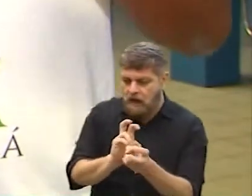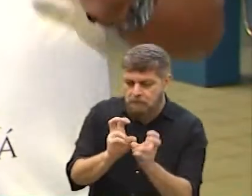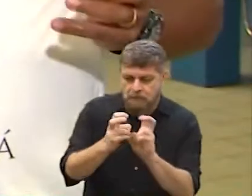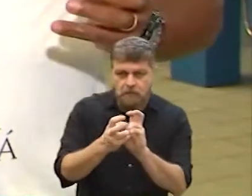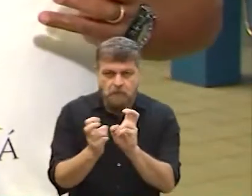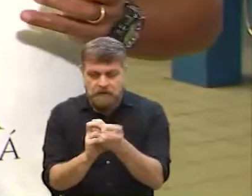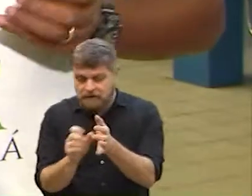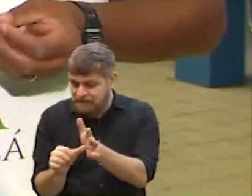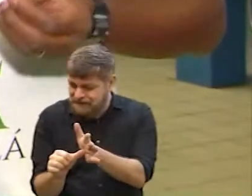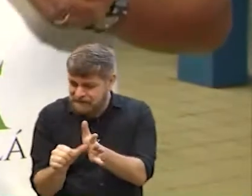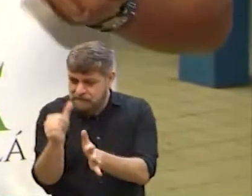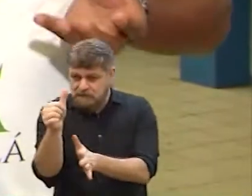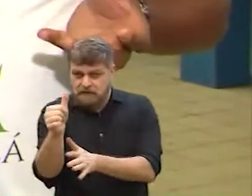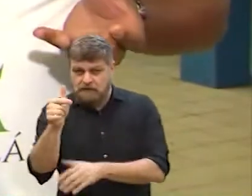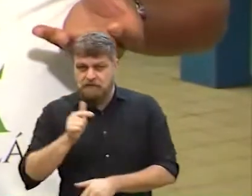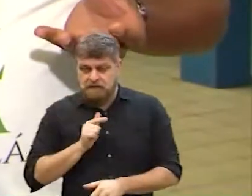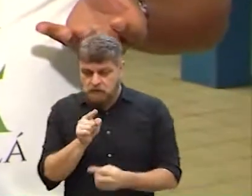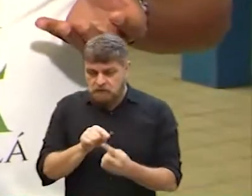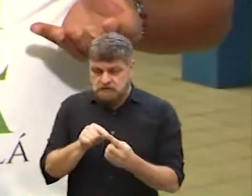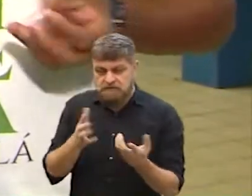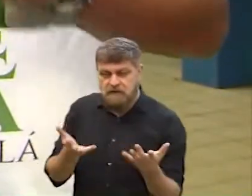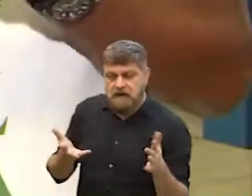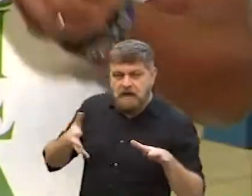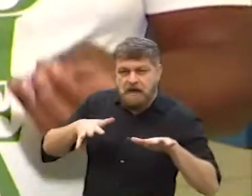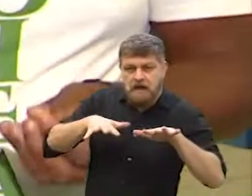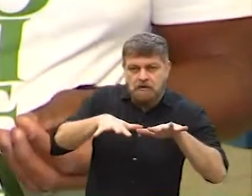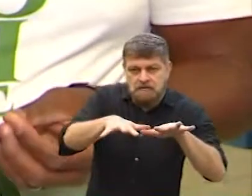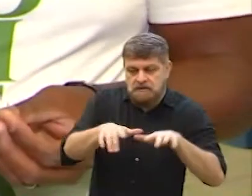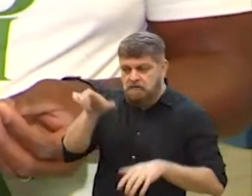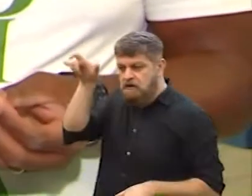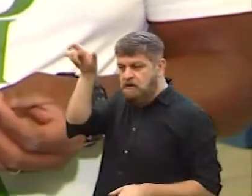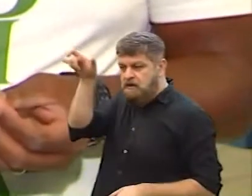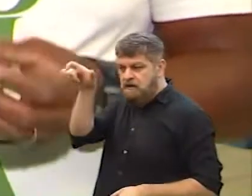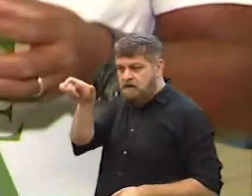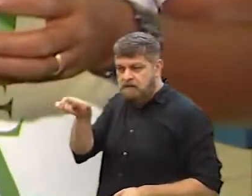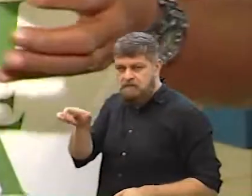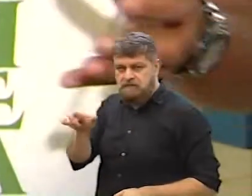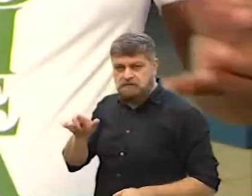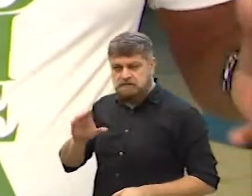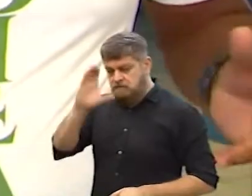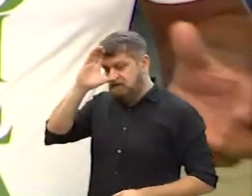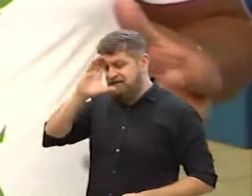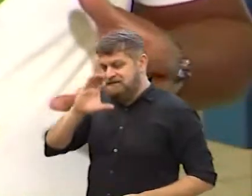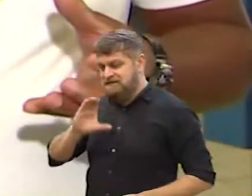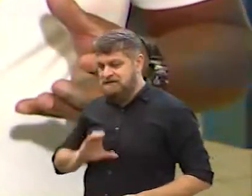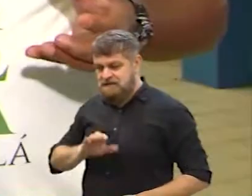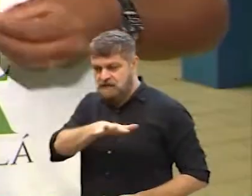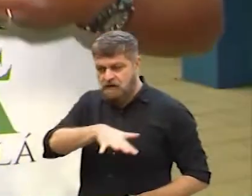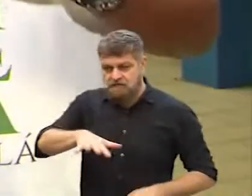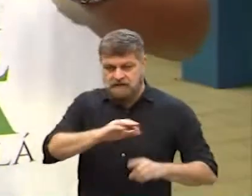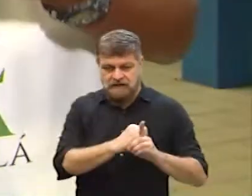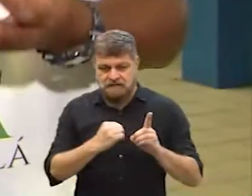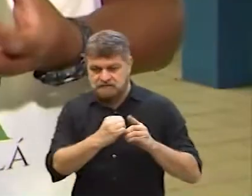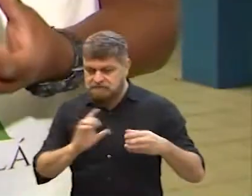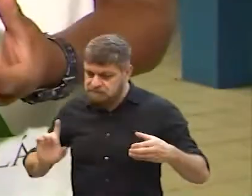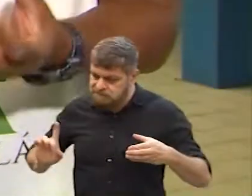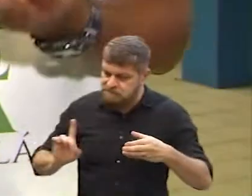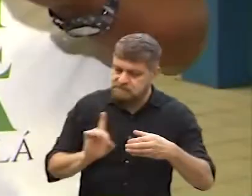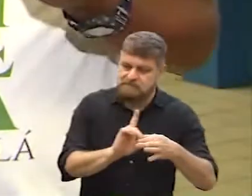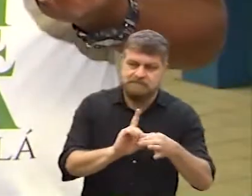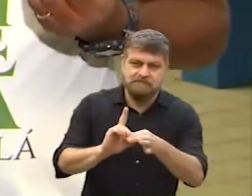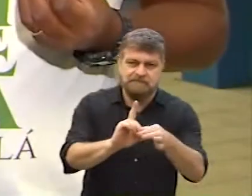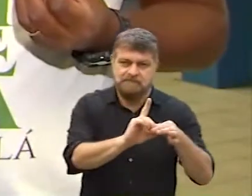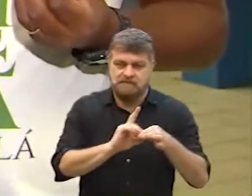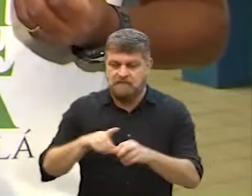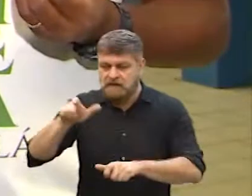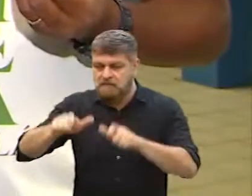em primeiro lugar, ela traz a inclusão do cidadão, entendeu? No meio que a gente convive. Ela tem essa facilidade de